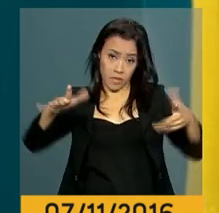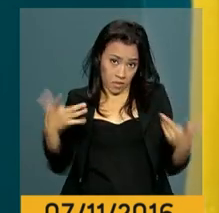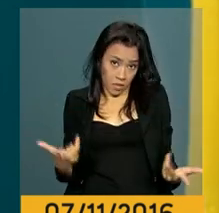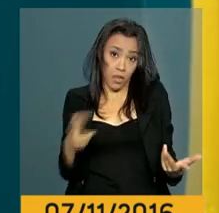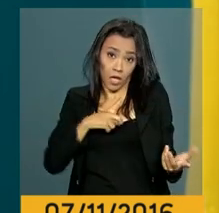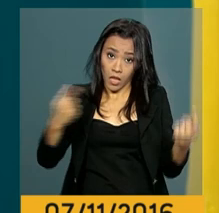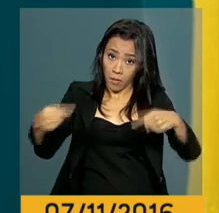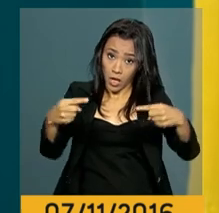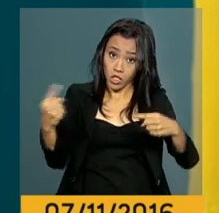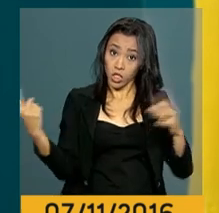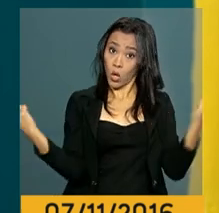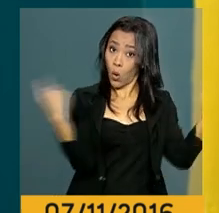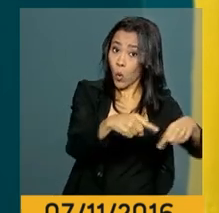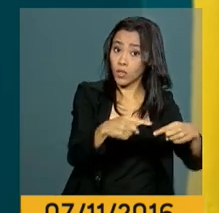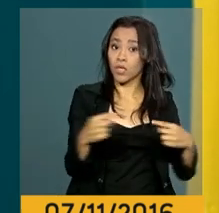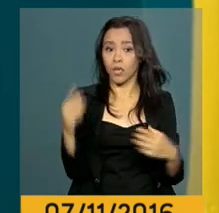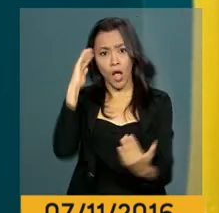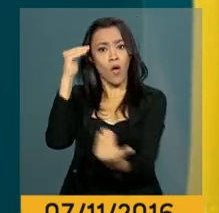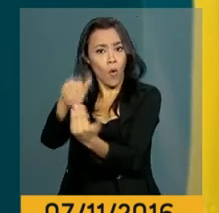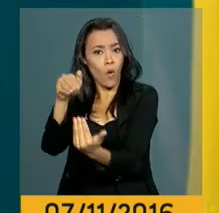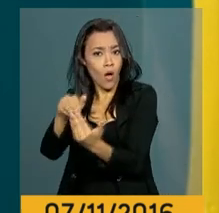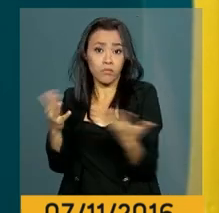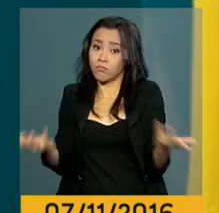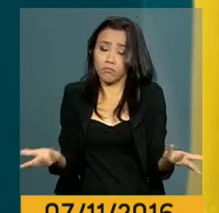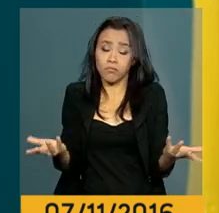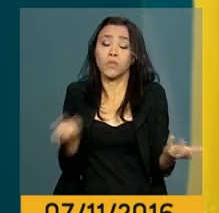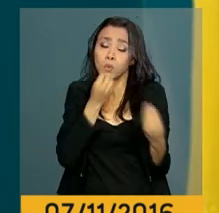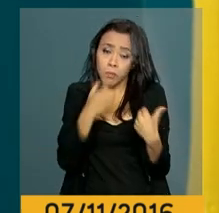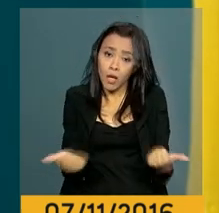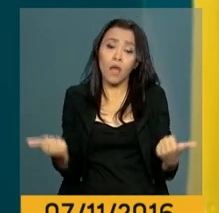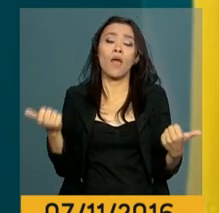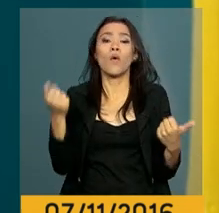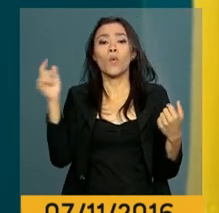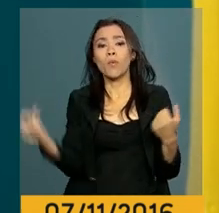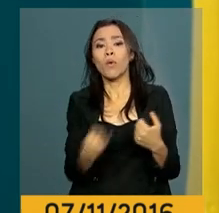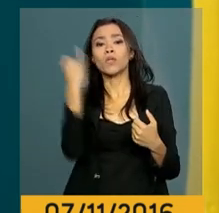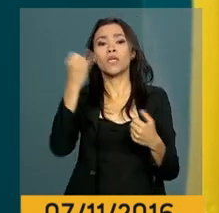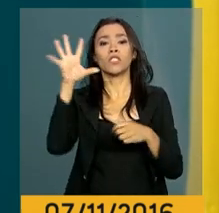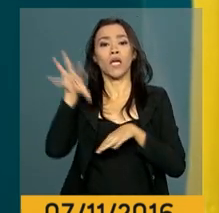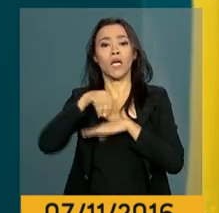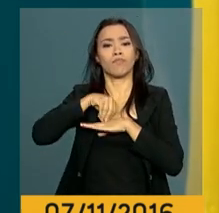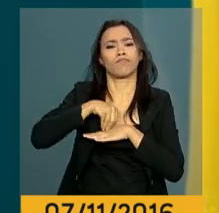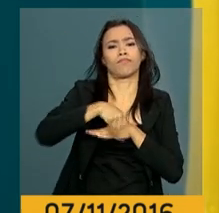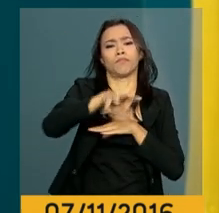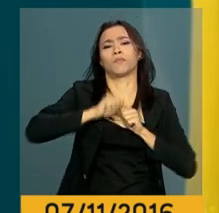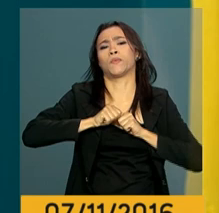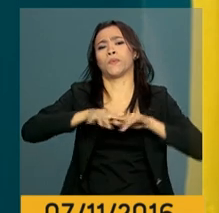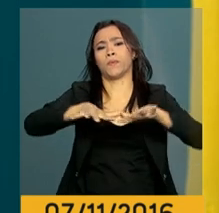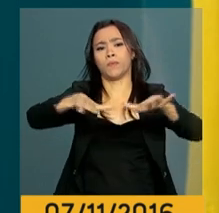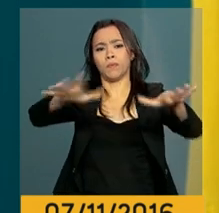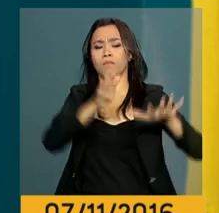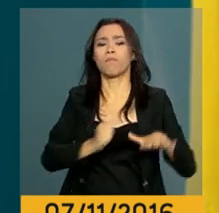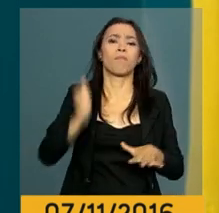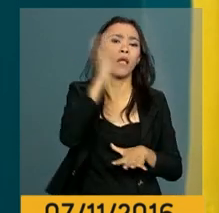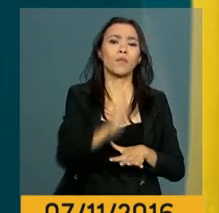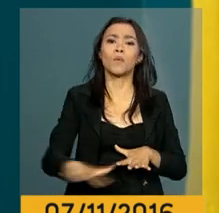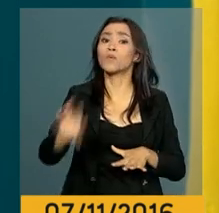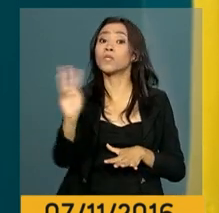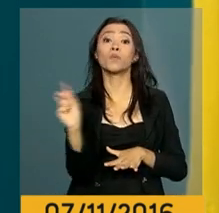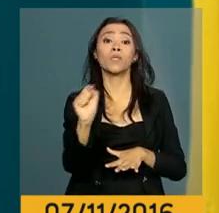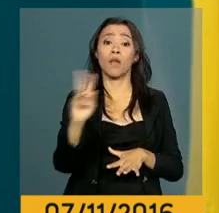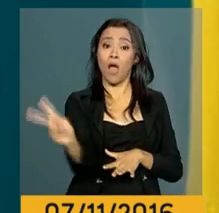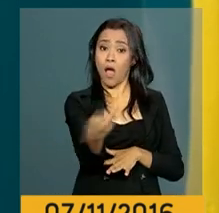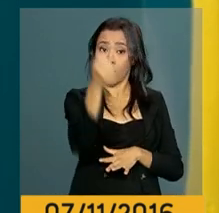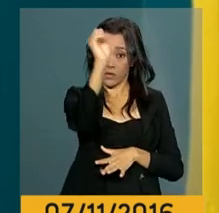a favor e contra, tanto faz. O que importa é levar a conhecimento de todos o que se está fazendo pelo Brasil.